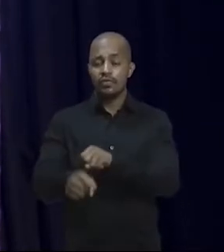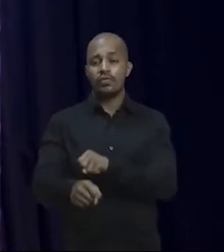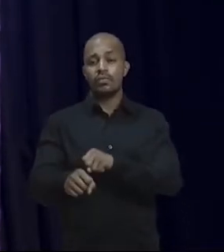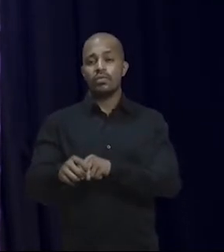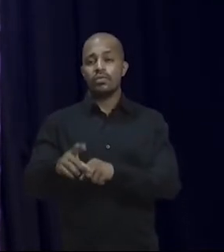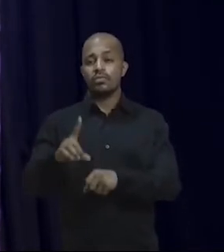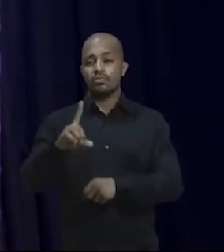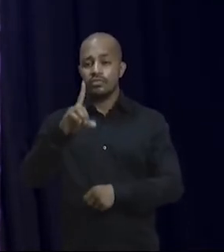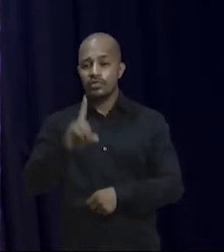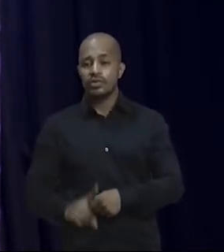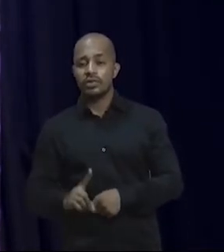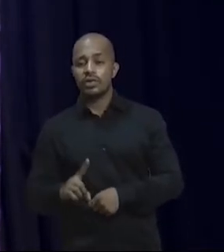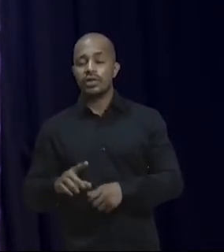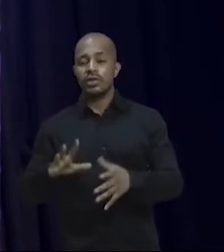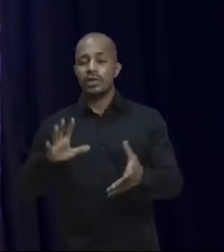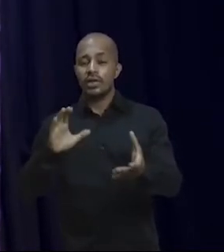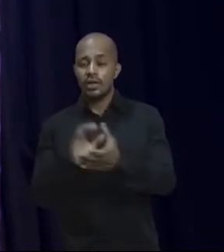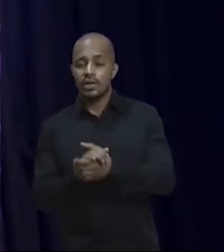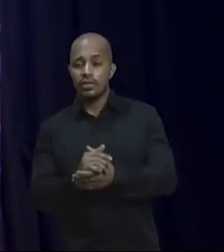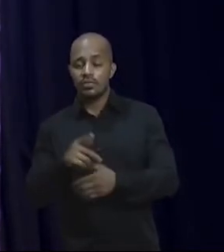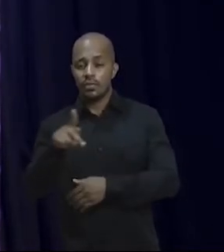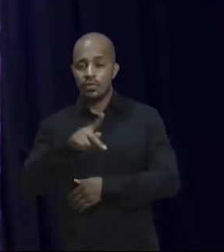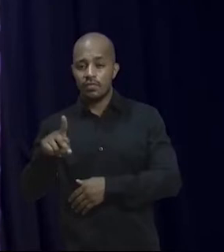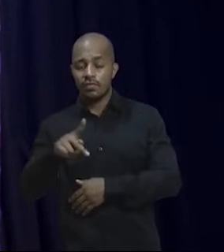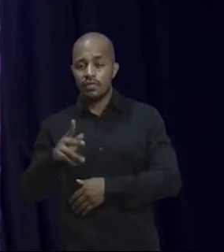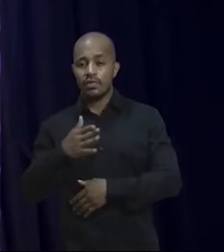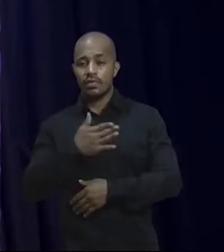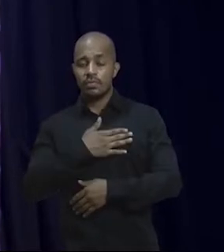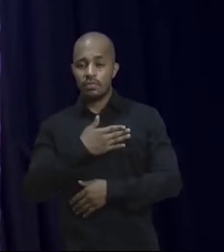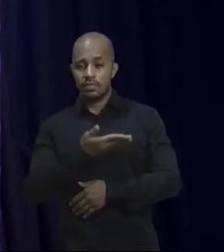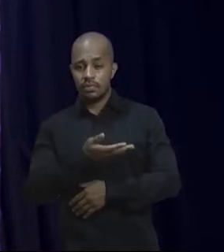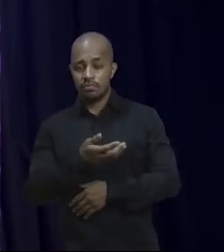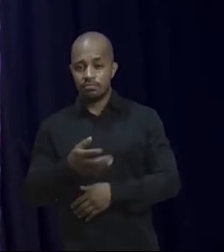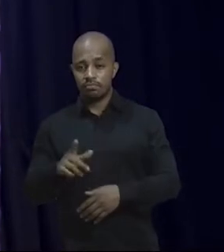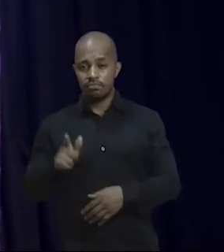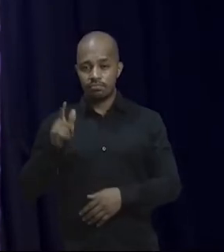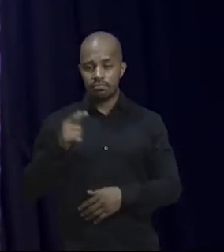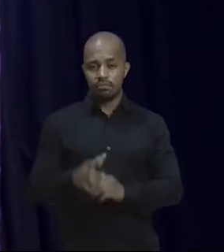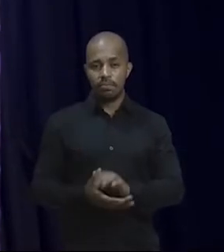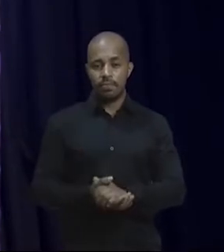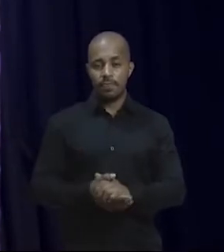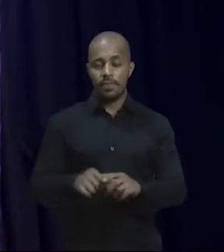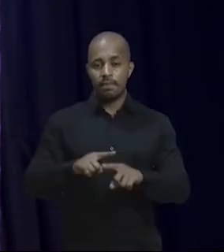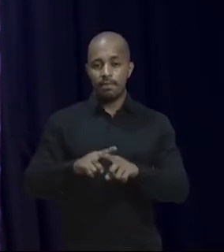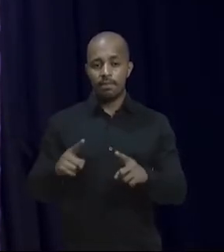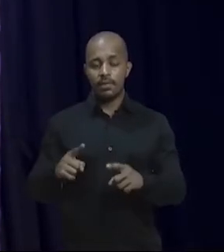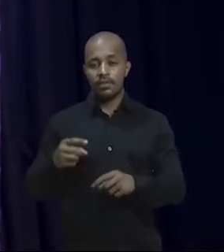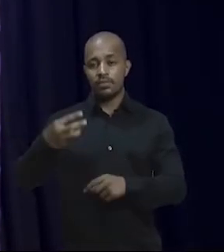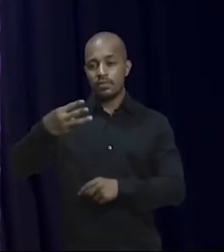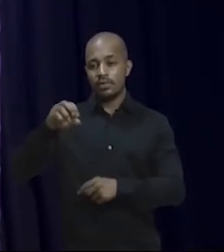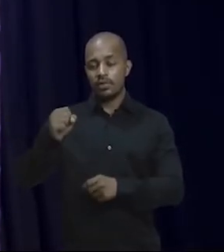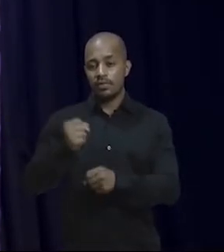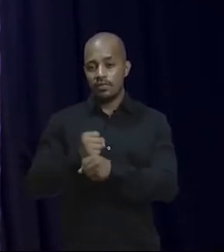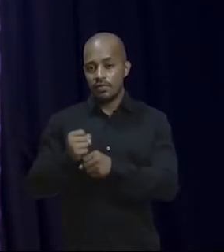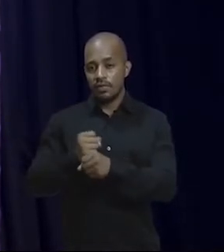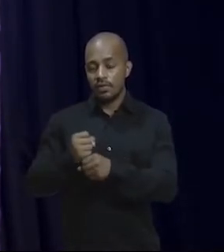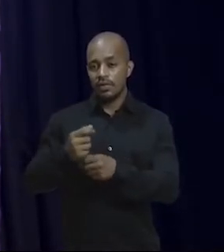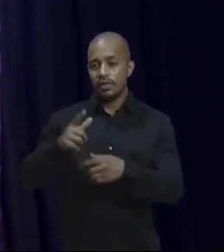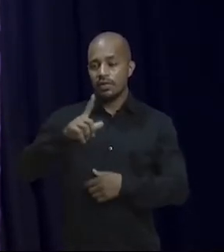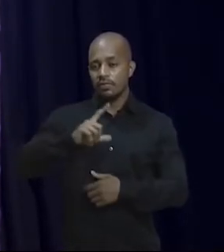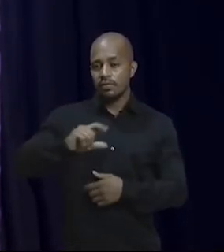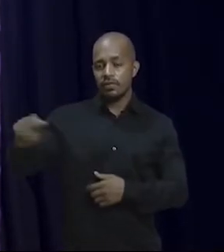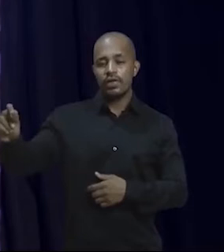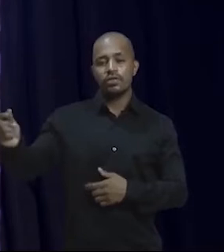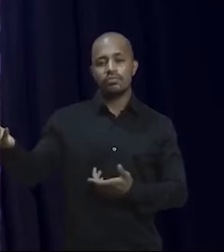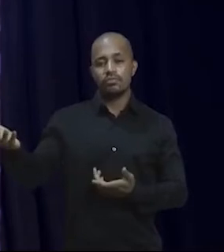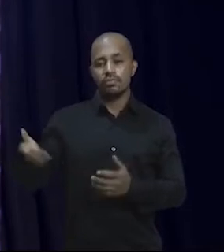Amazonas, casou com uma professora, minha mãe, a dona Graça. Mas aos 39 anos ele saiu com toda a família.